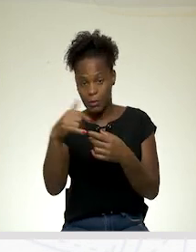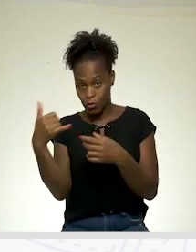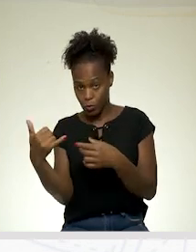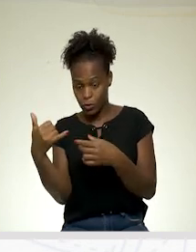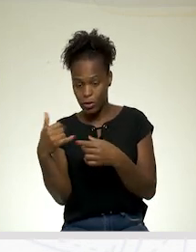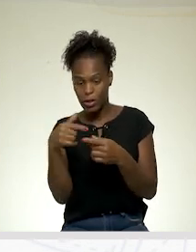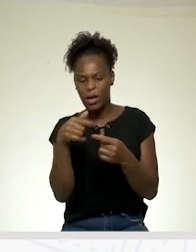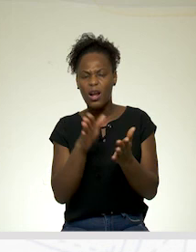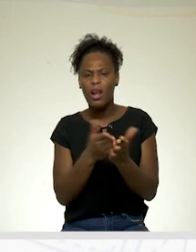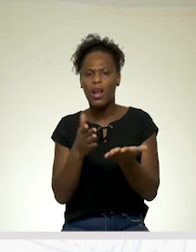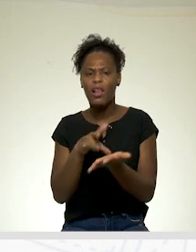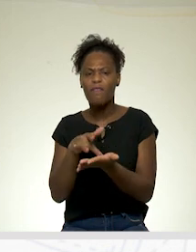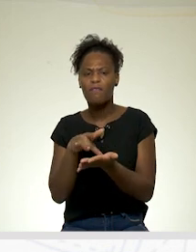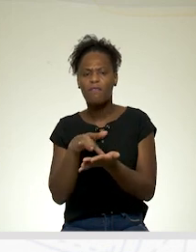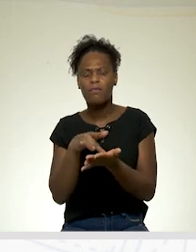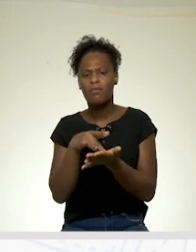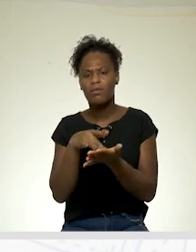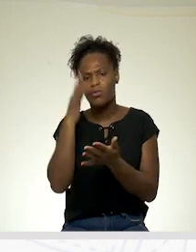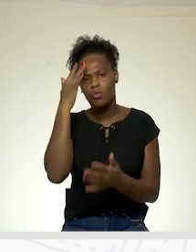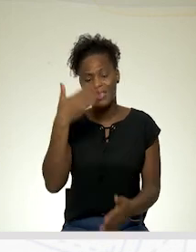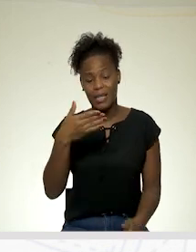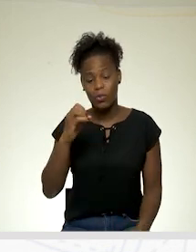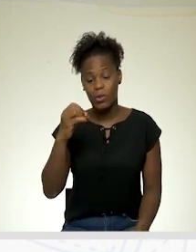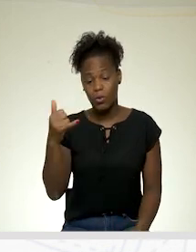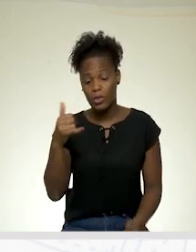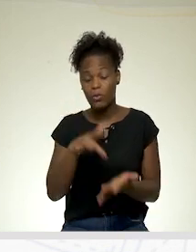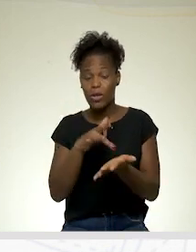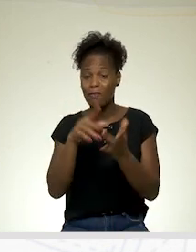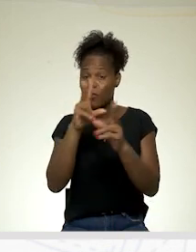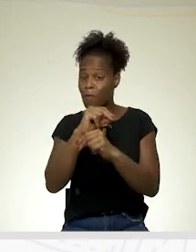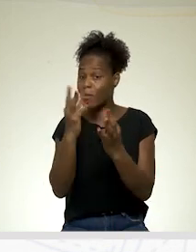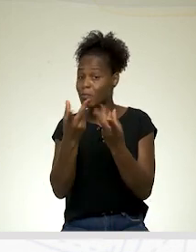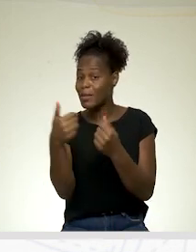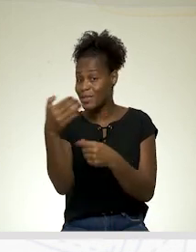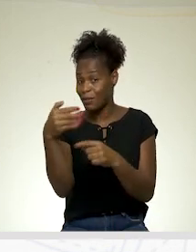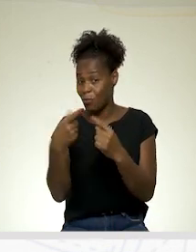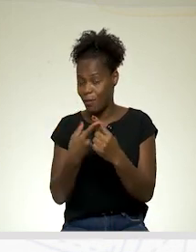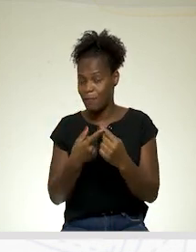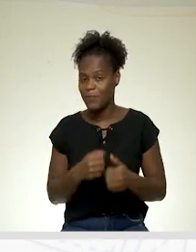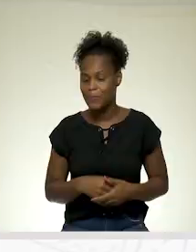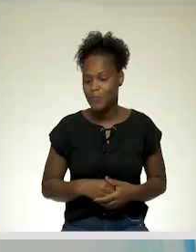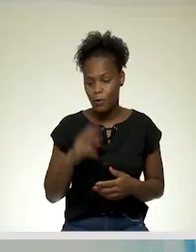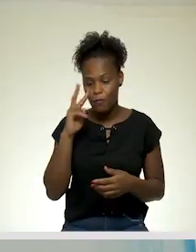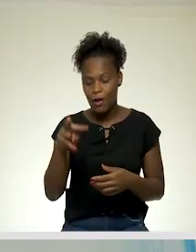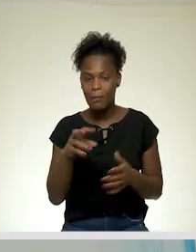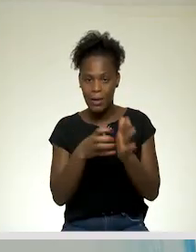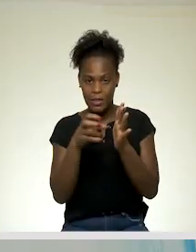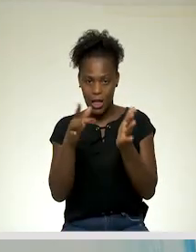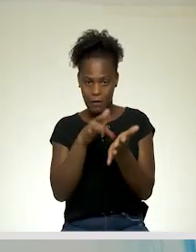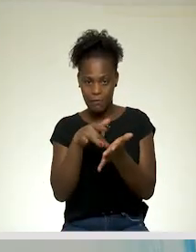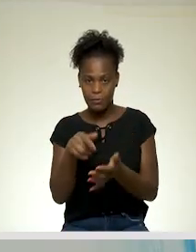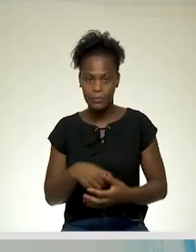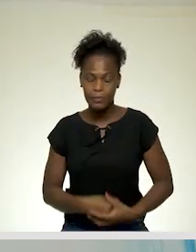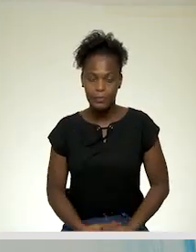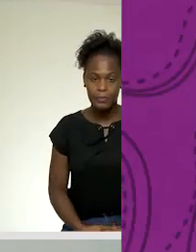na página 102 desse livro que vocês estão a ver na vossa tela. Ok?